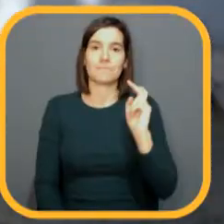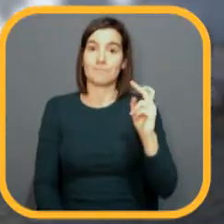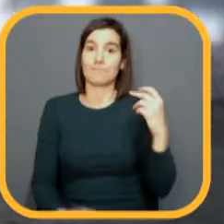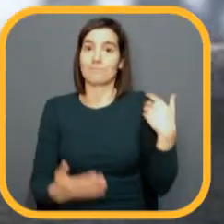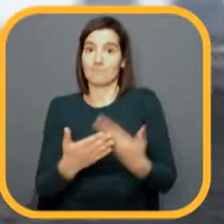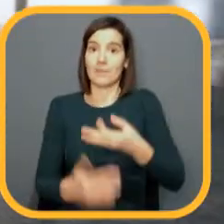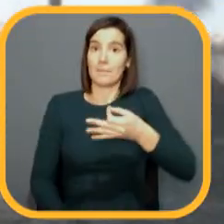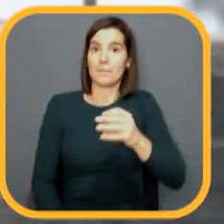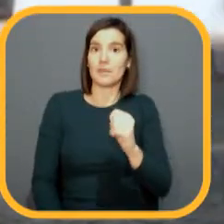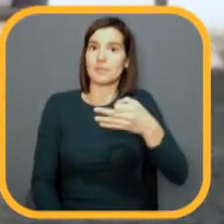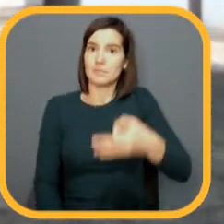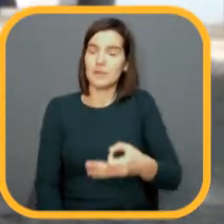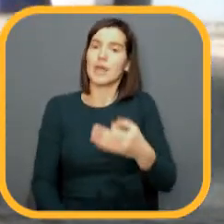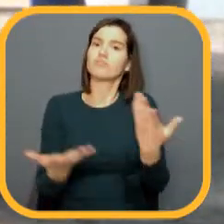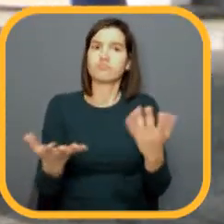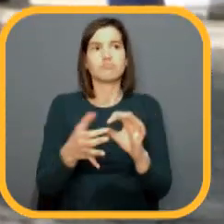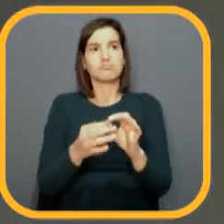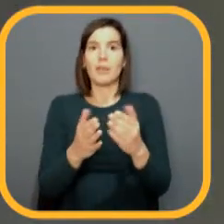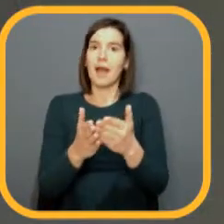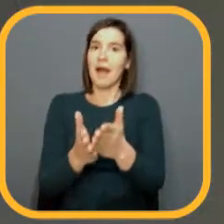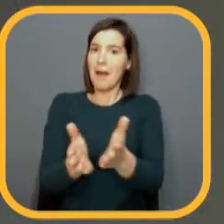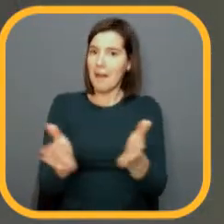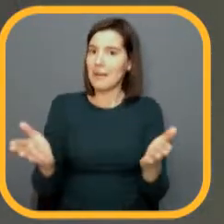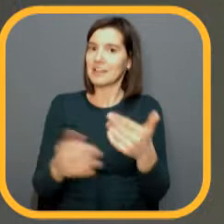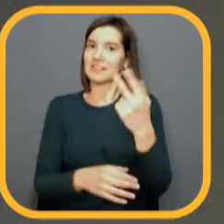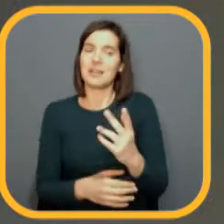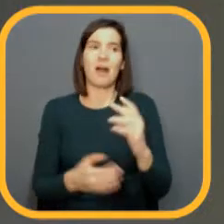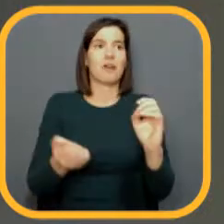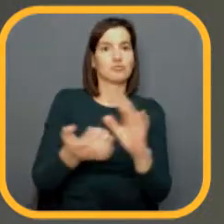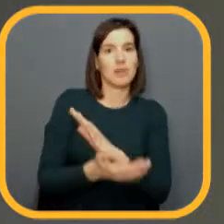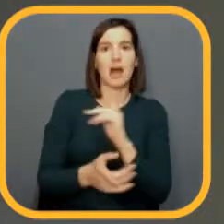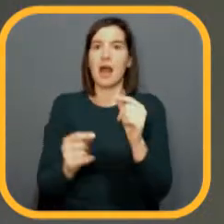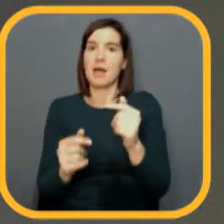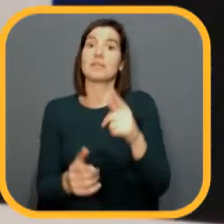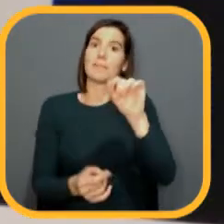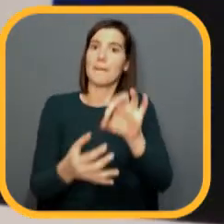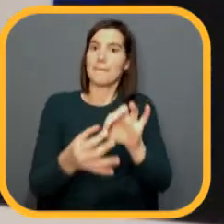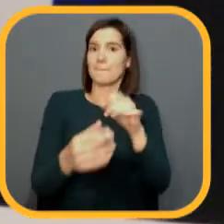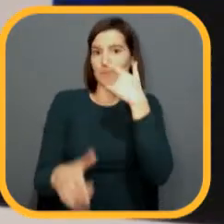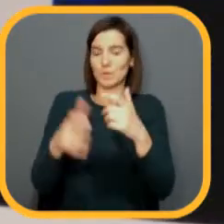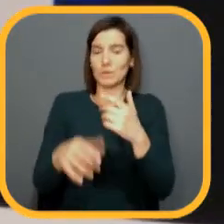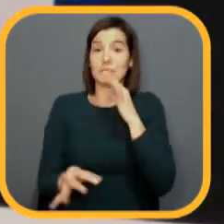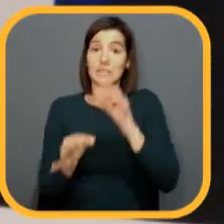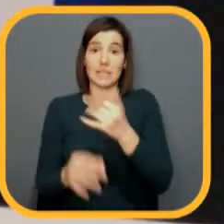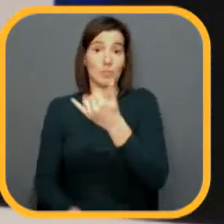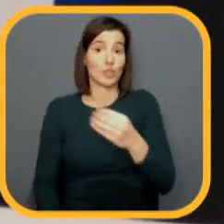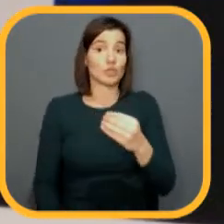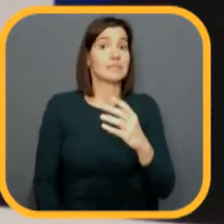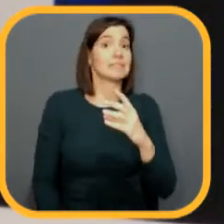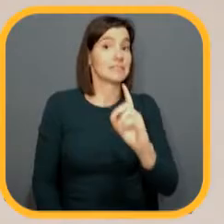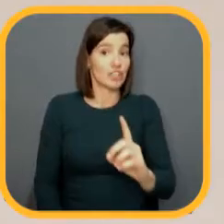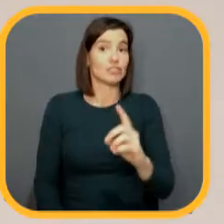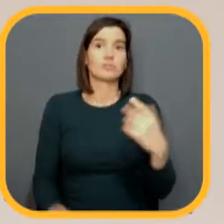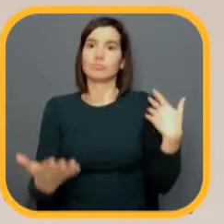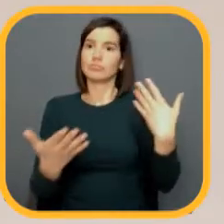Ao longo dos últimos anos, a PSP tem mantido uma relação mais aberta com os meios de comunicação e com as pessoas. Desde setembro de 2006, decorre